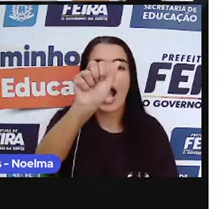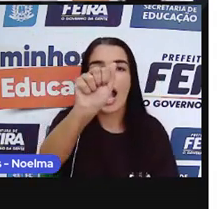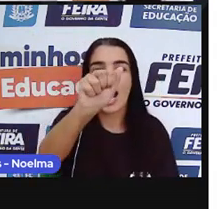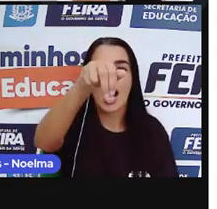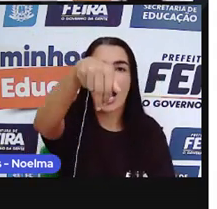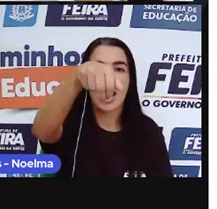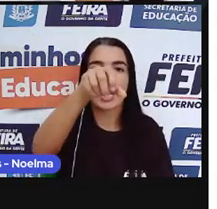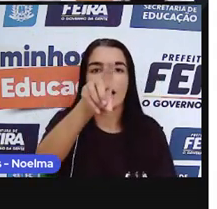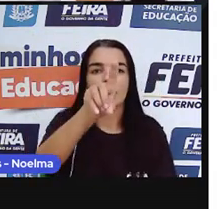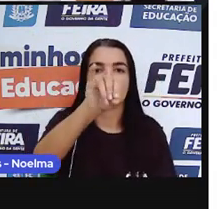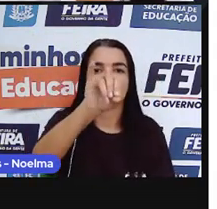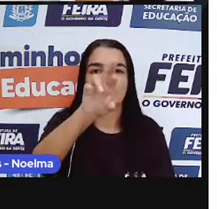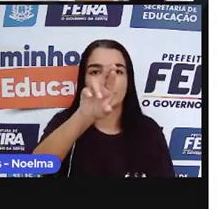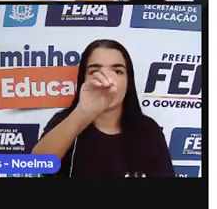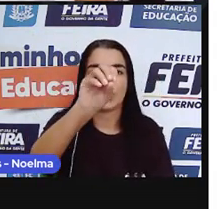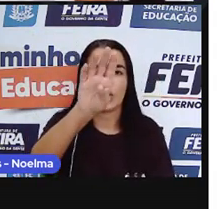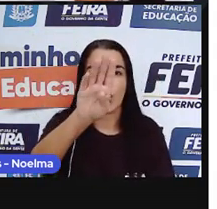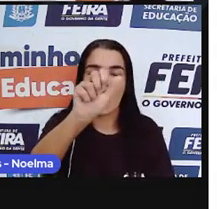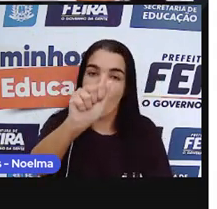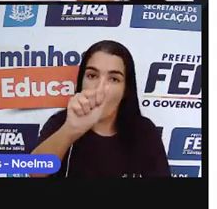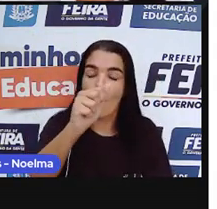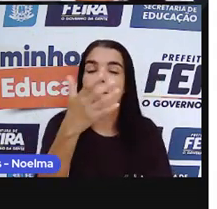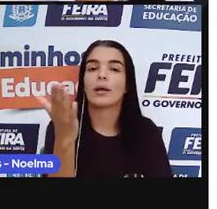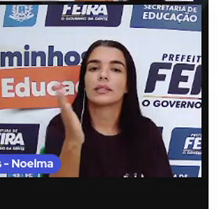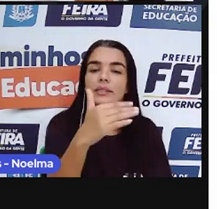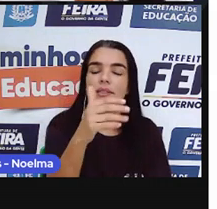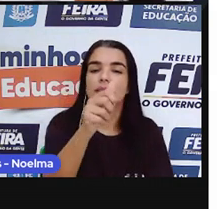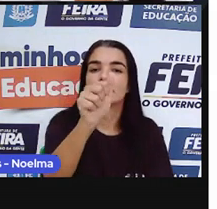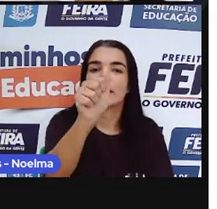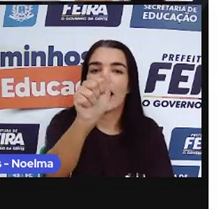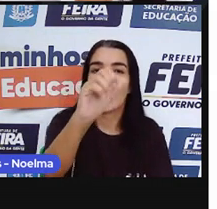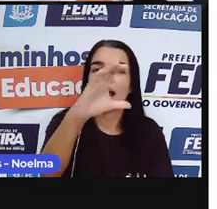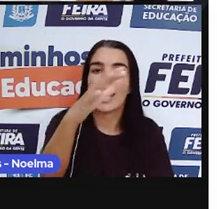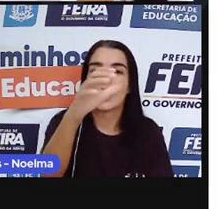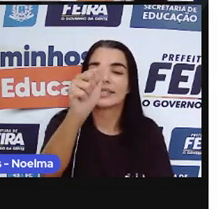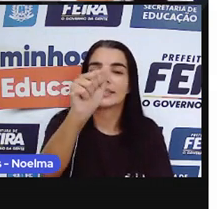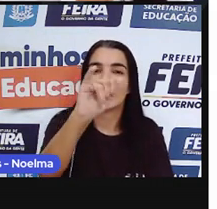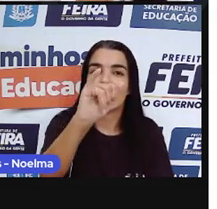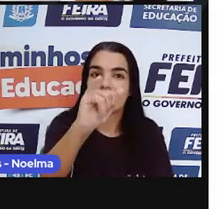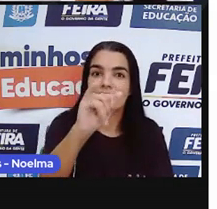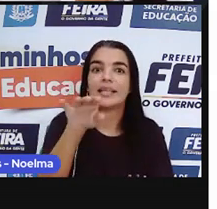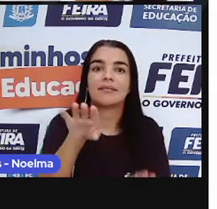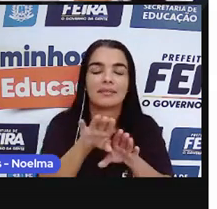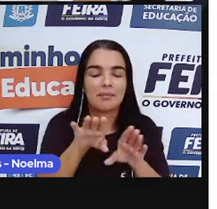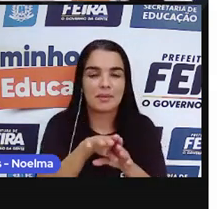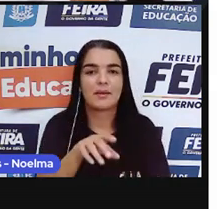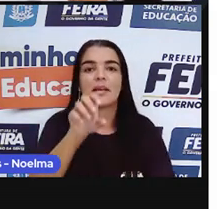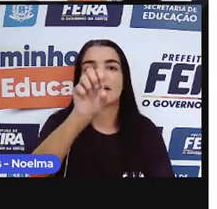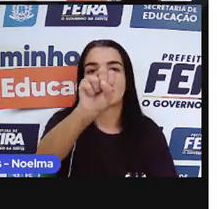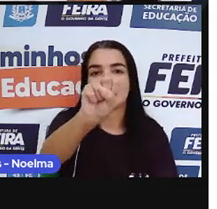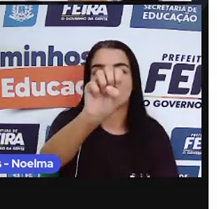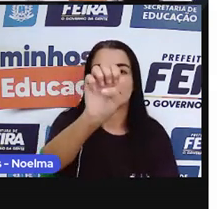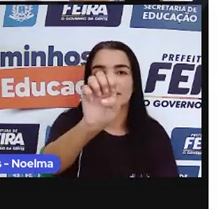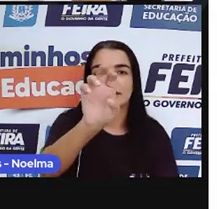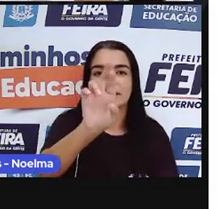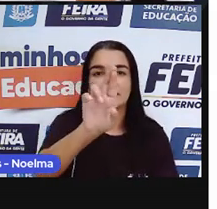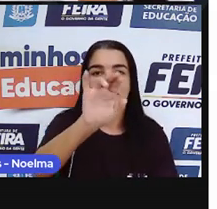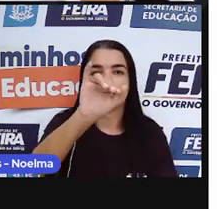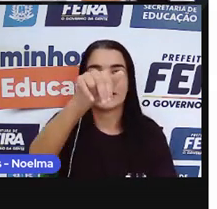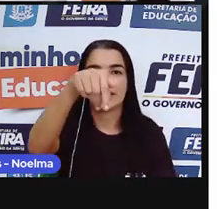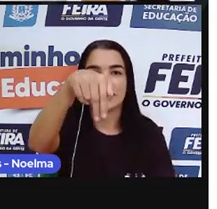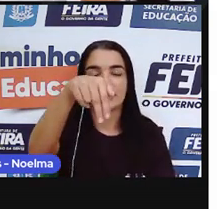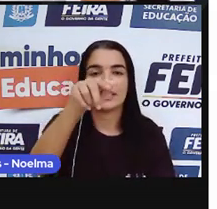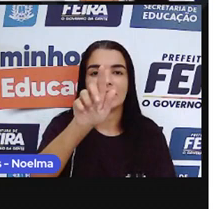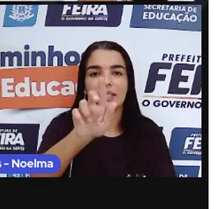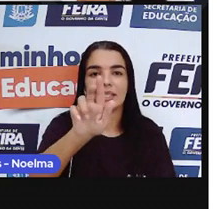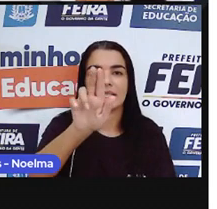a castanheira, o açaí, o tão famoso açaí, a seringueira, entre outras. Nós temos aí